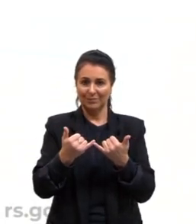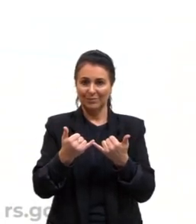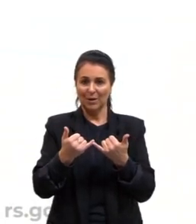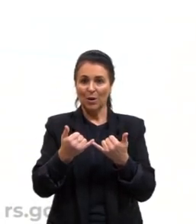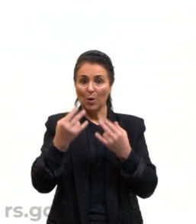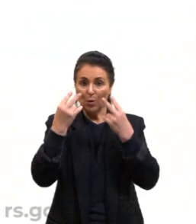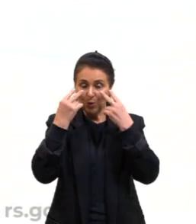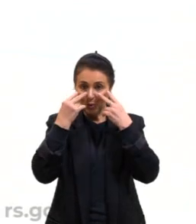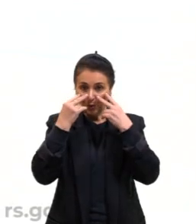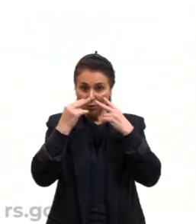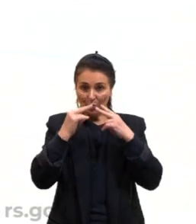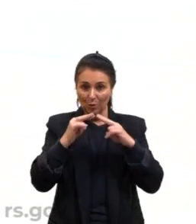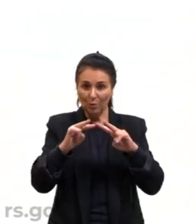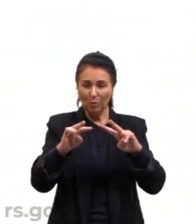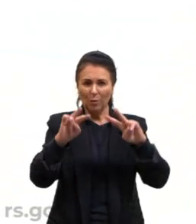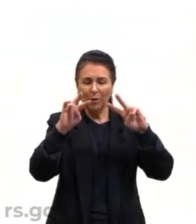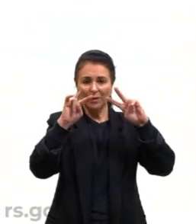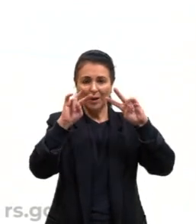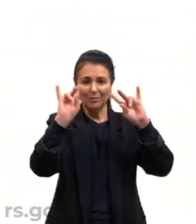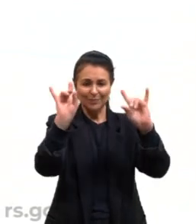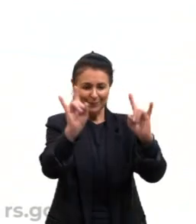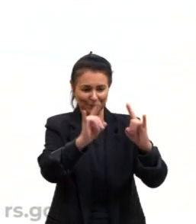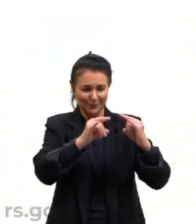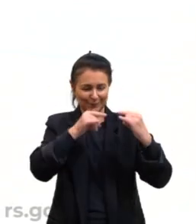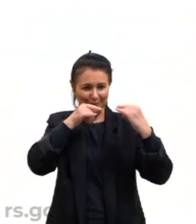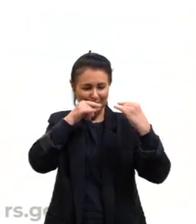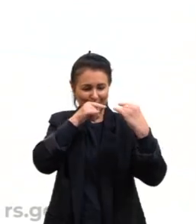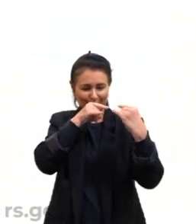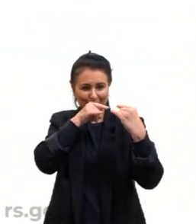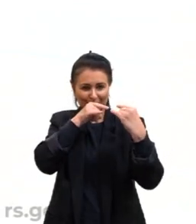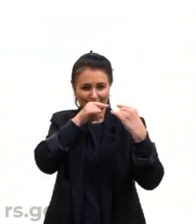despertem que a luz da tua mirada